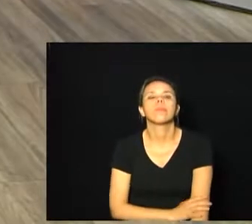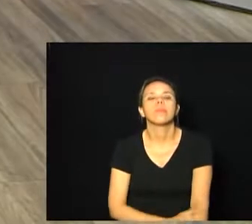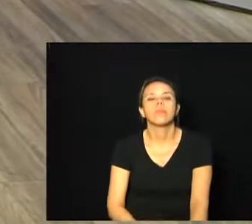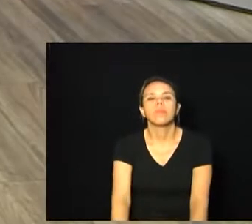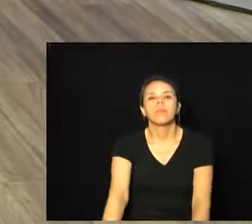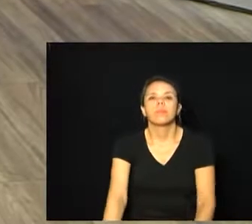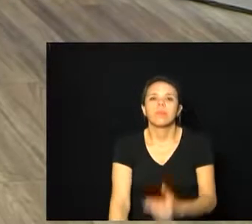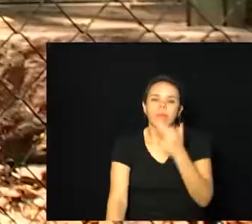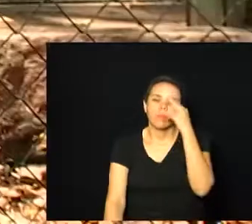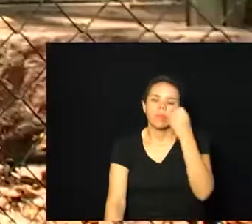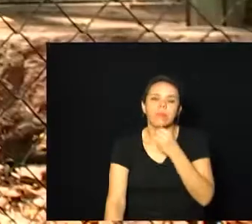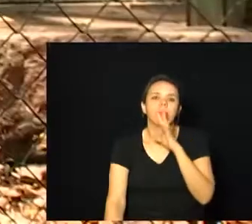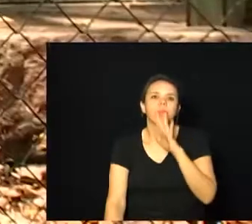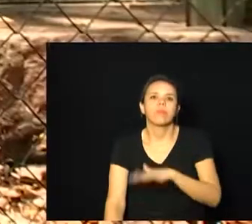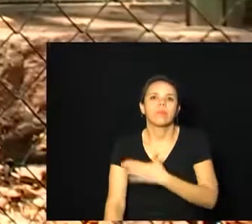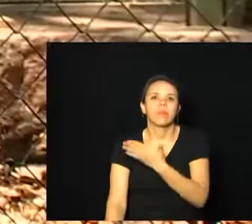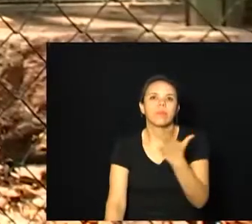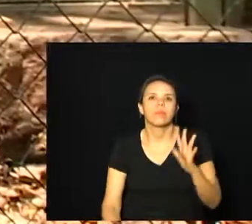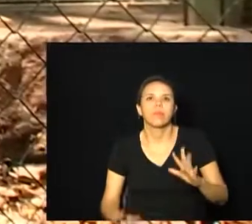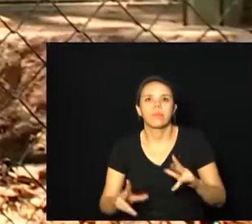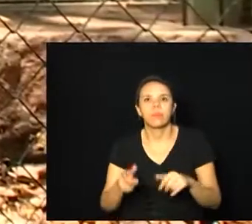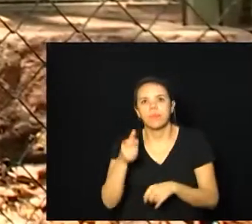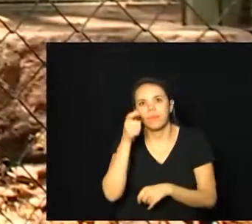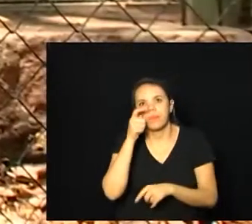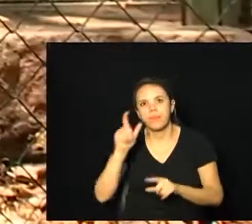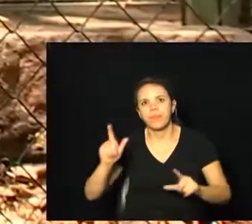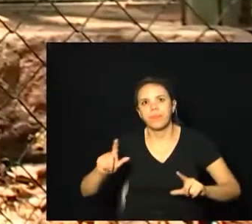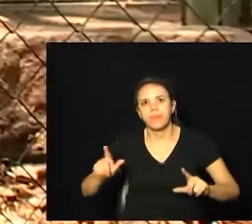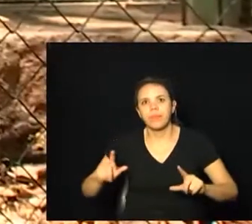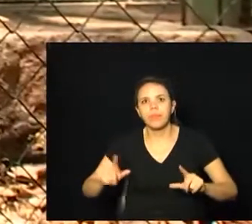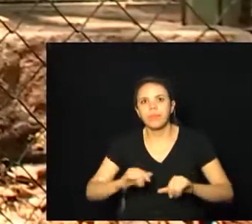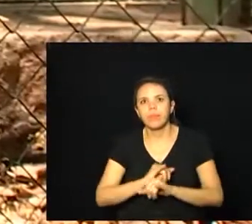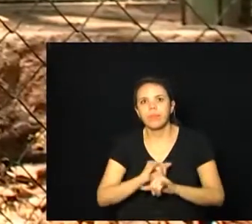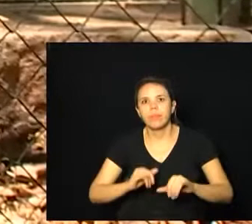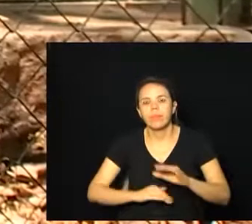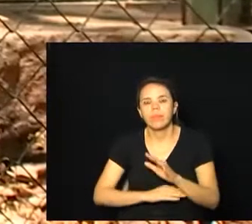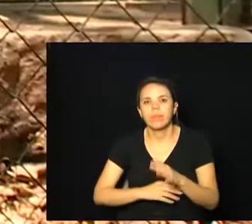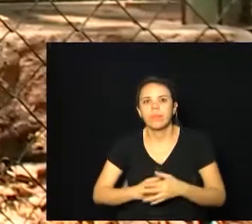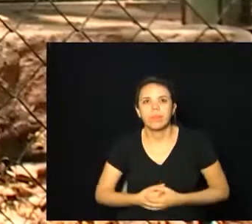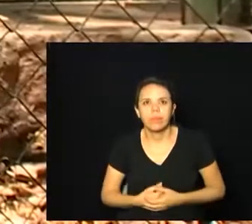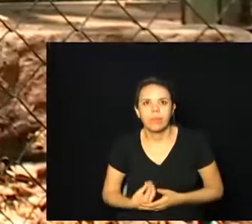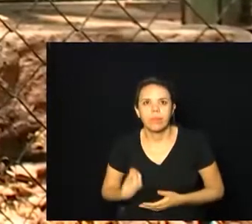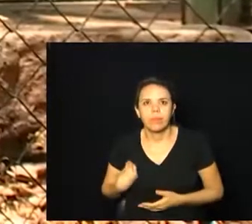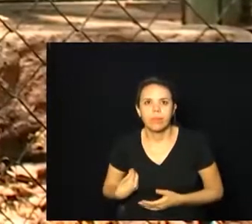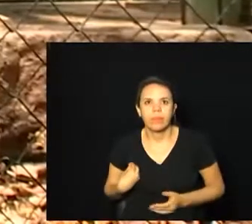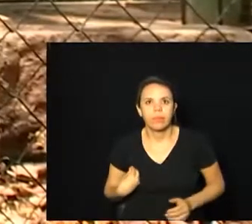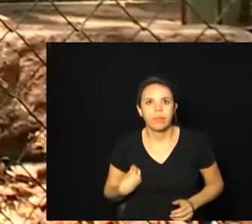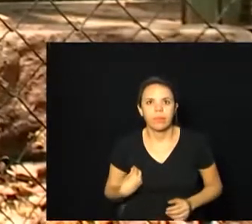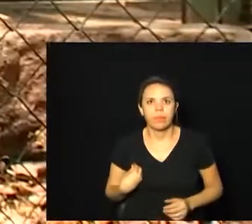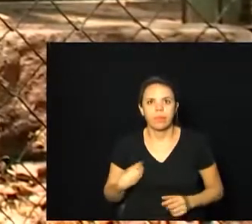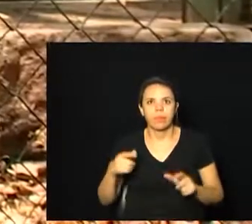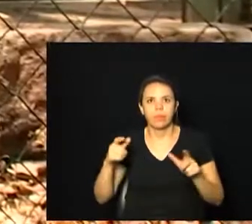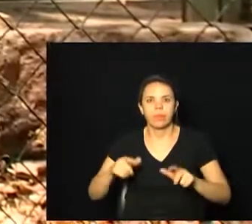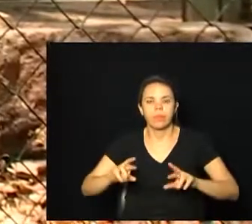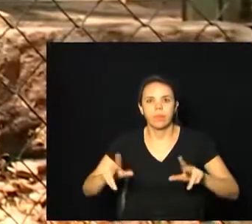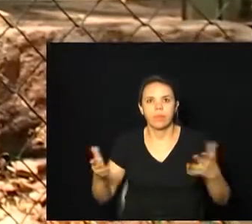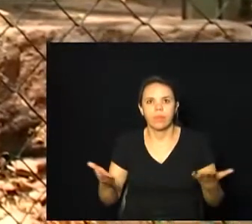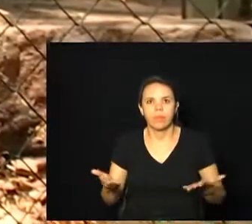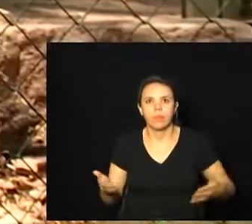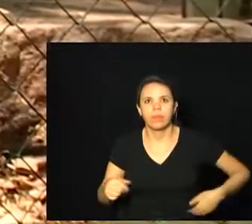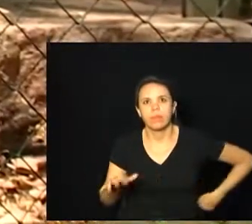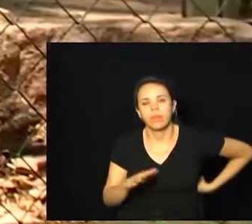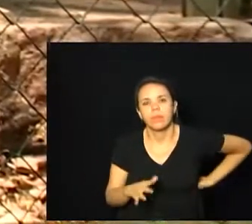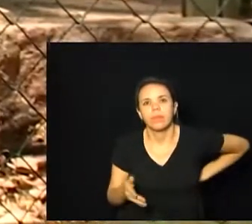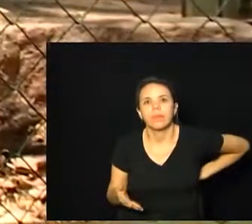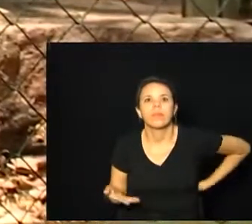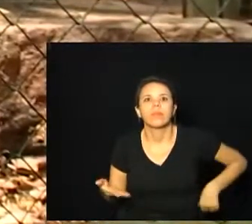Olá, Gabriel, boa tarde para você, boa tarde a todos que acompanham o Câmara Notícia ao vivo. Eu estou num lugar diferente hoje. Em geral, eu